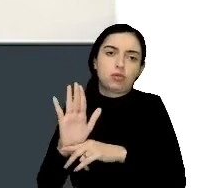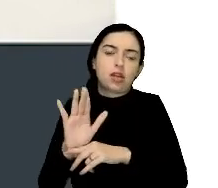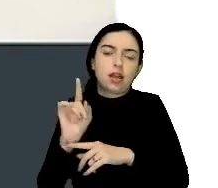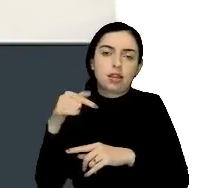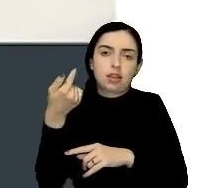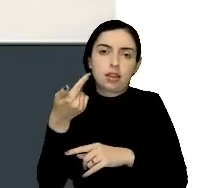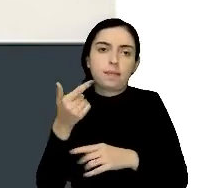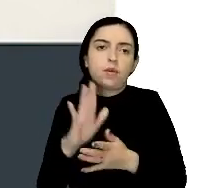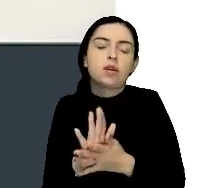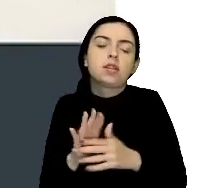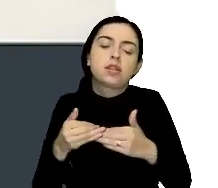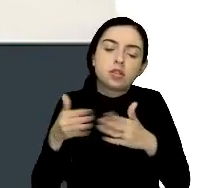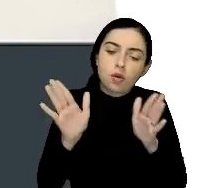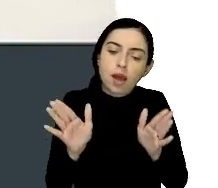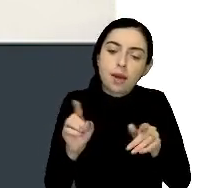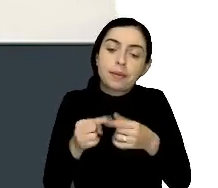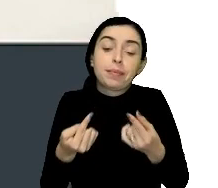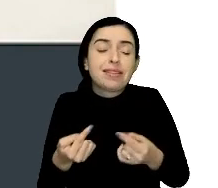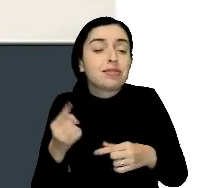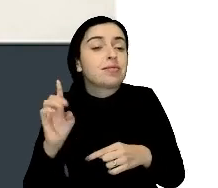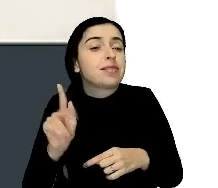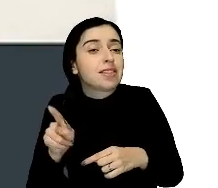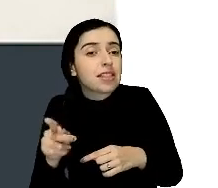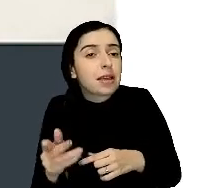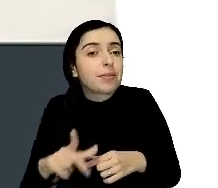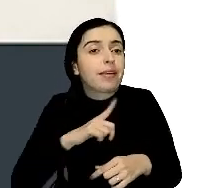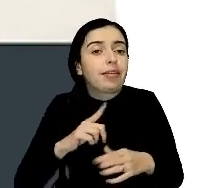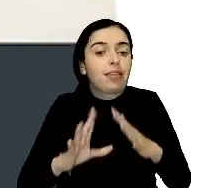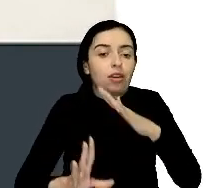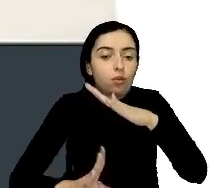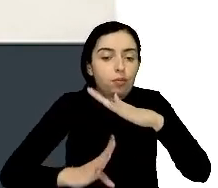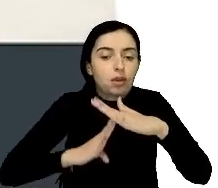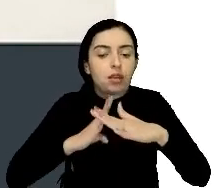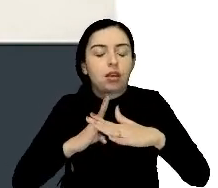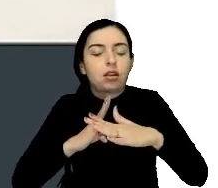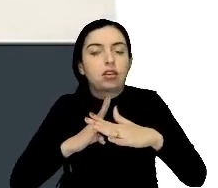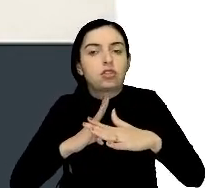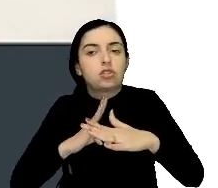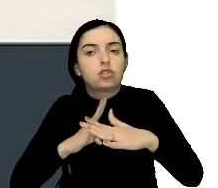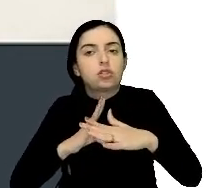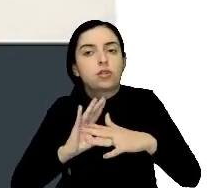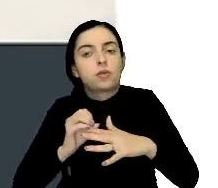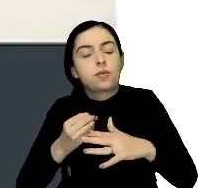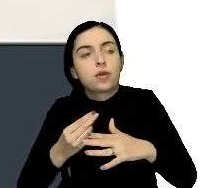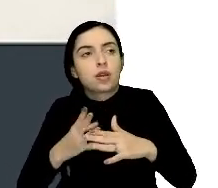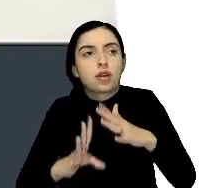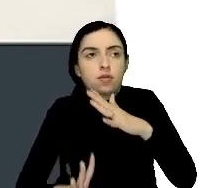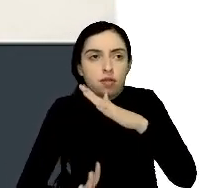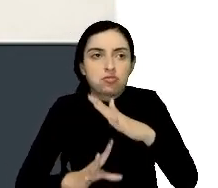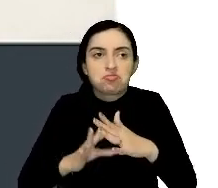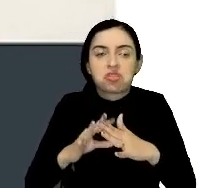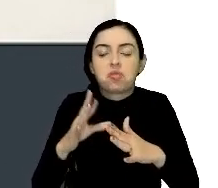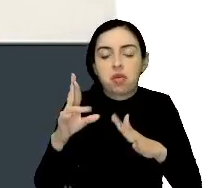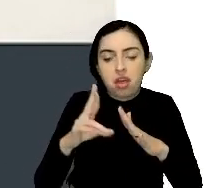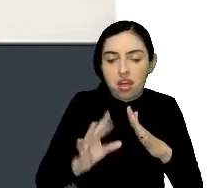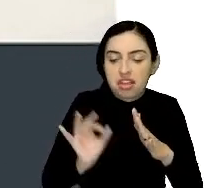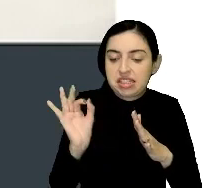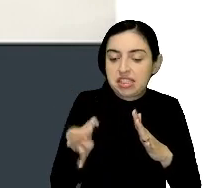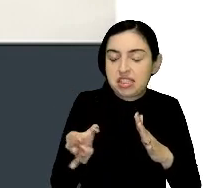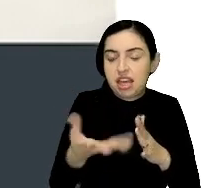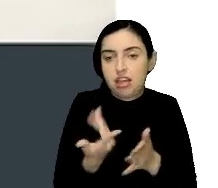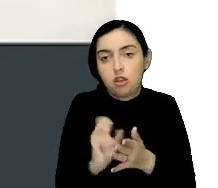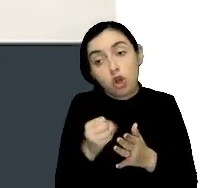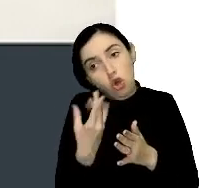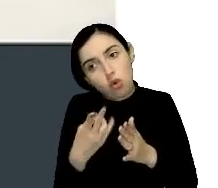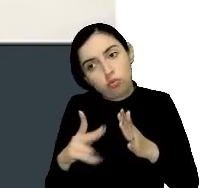a fronteira, mas eu sempre vou ter os migrantes, eu vou ter os migrantes ou em situação migratória regular ou em situação migratória